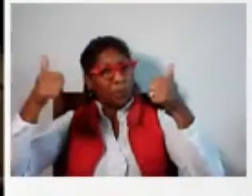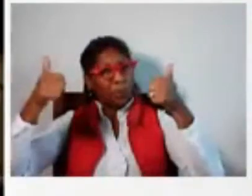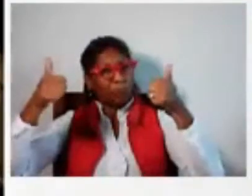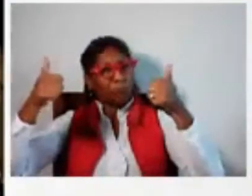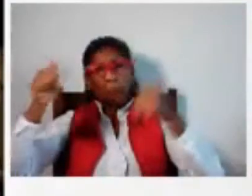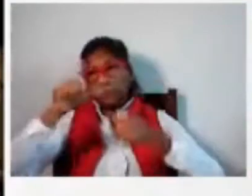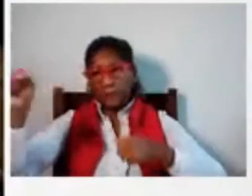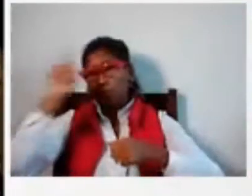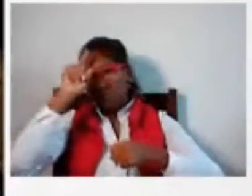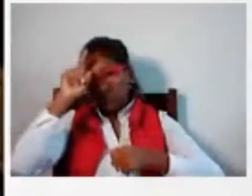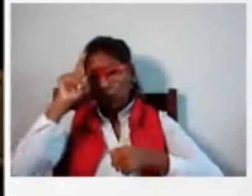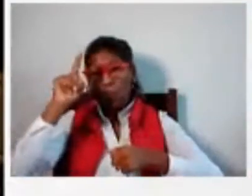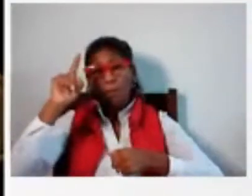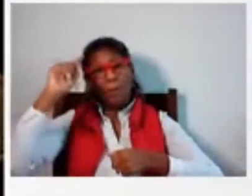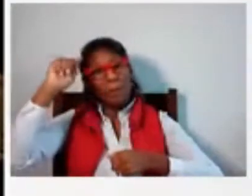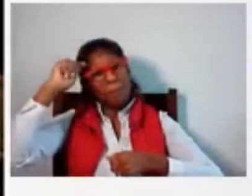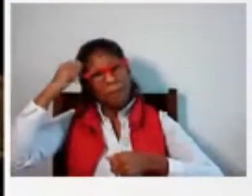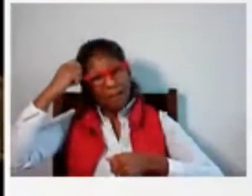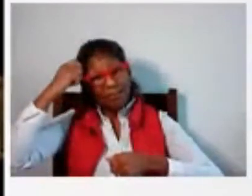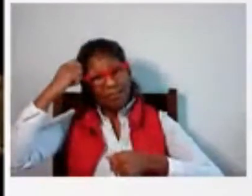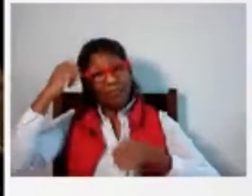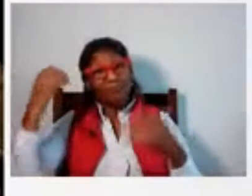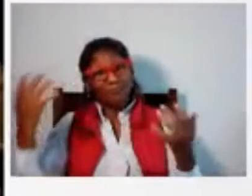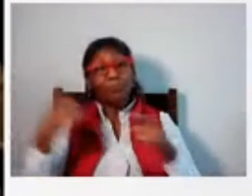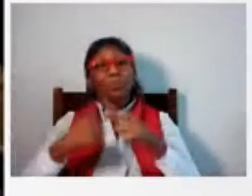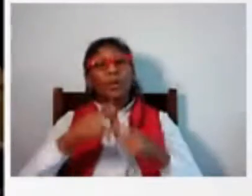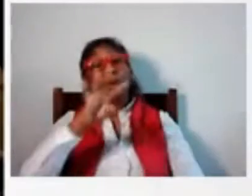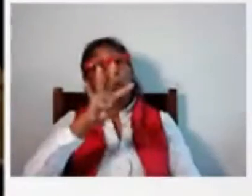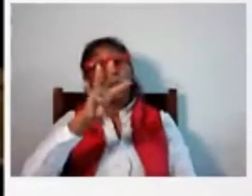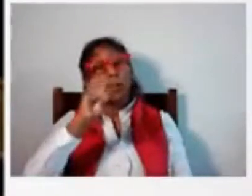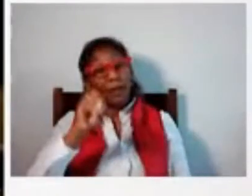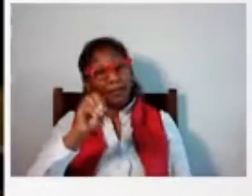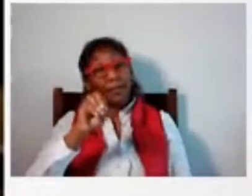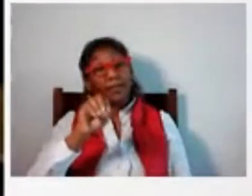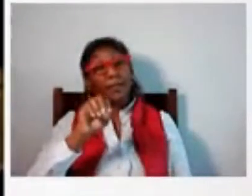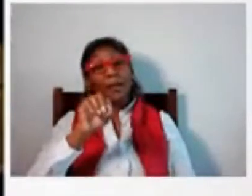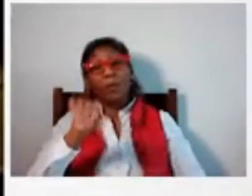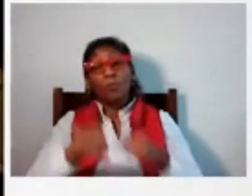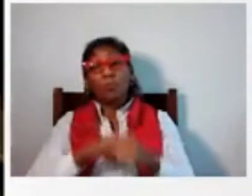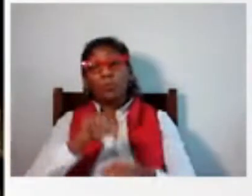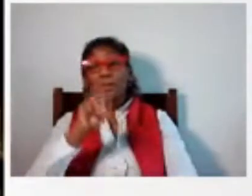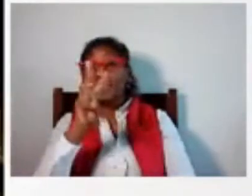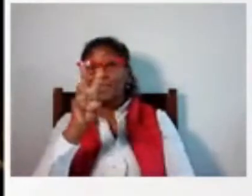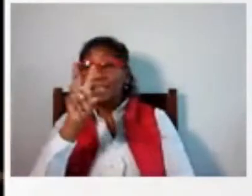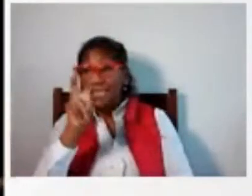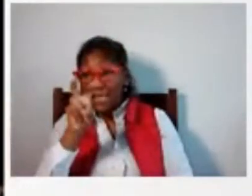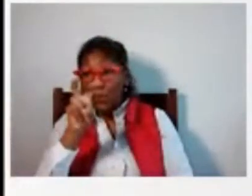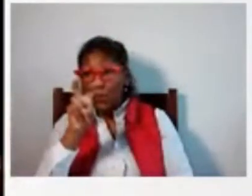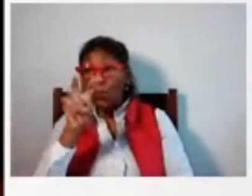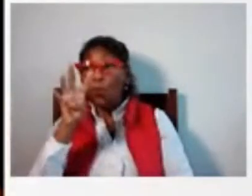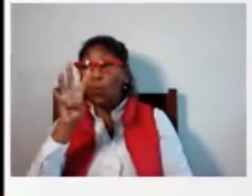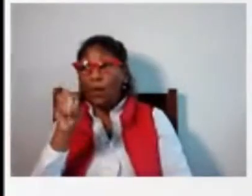bandeira preta, porque o número de ativos é de 45 para apenas 35 recuperados, o que demonstra um viés de alta